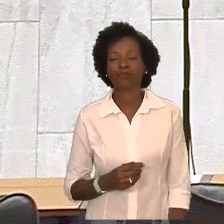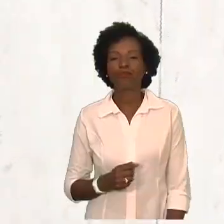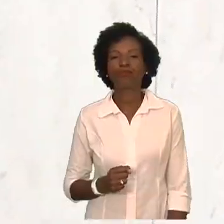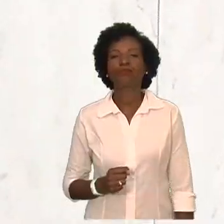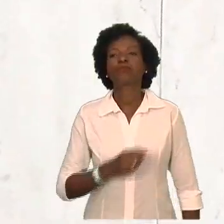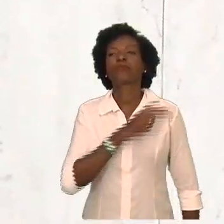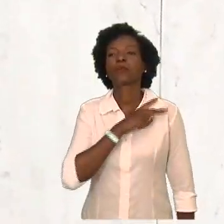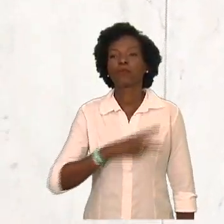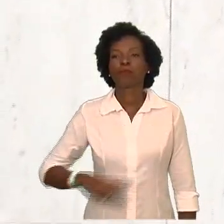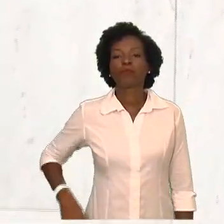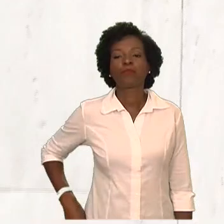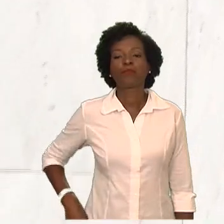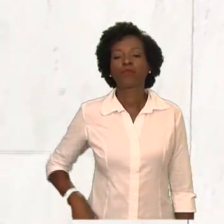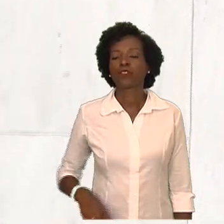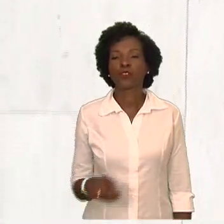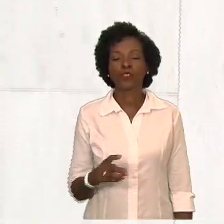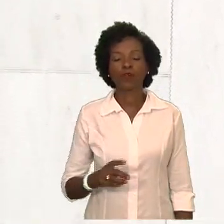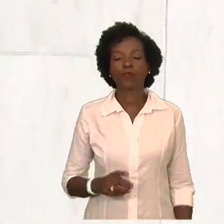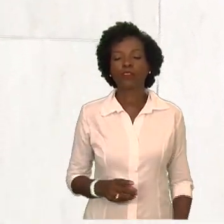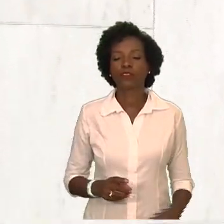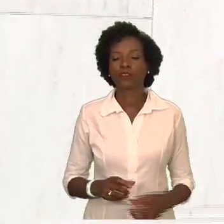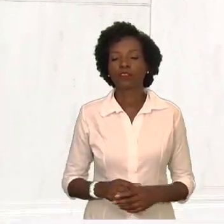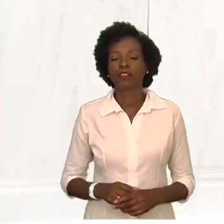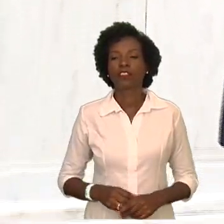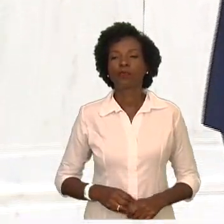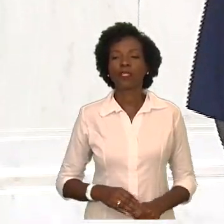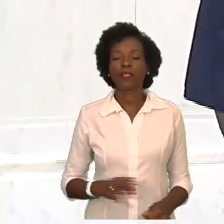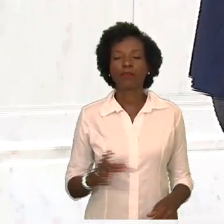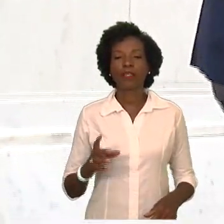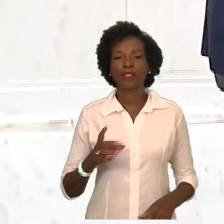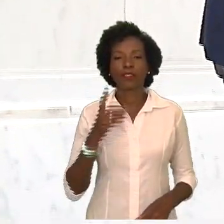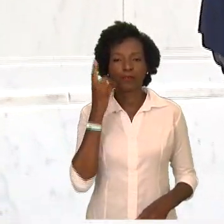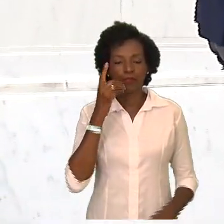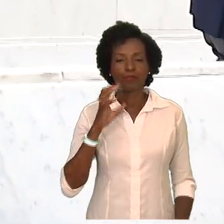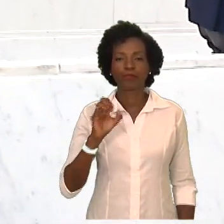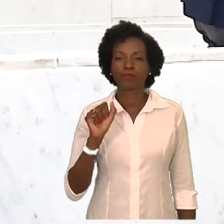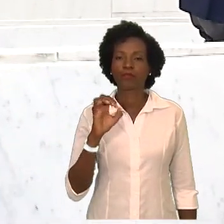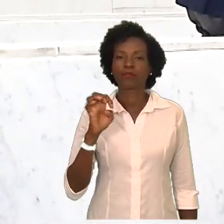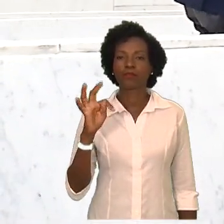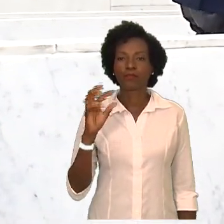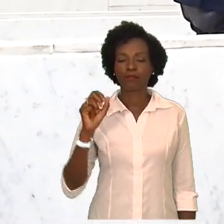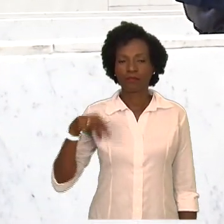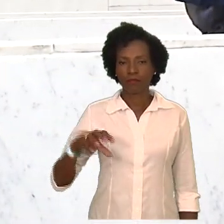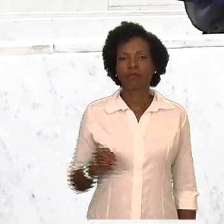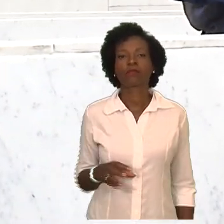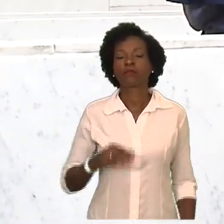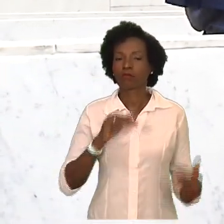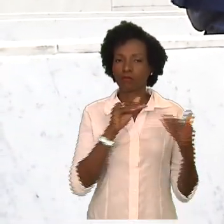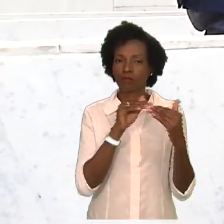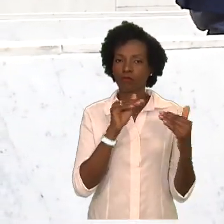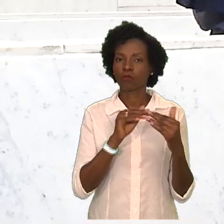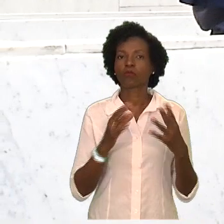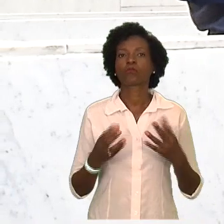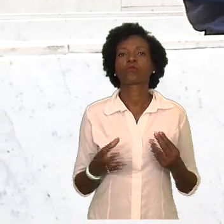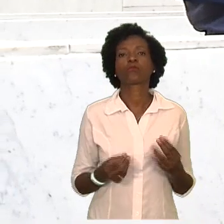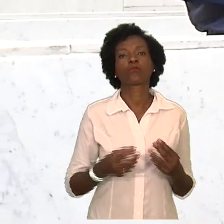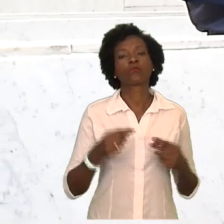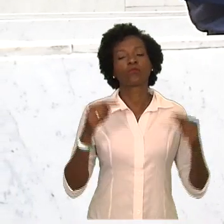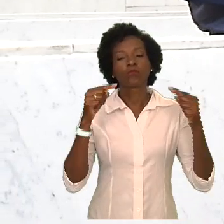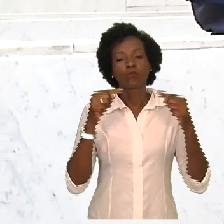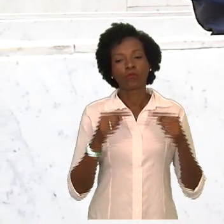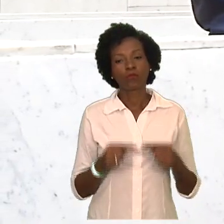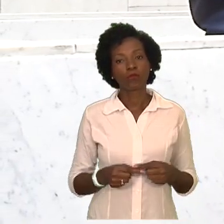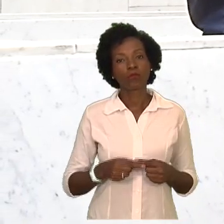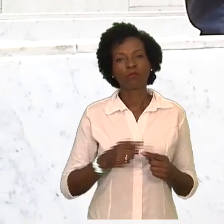presidência deputado bruno caetano me associei o que disse vossa excelência concordo plenamente em relação às